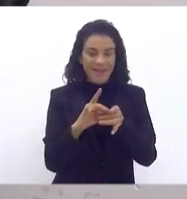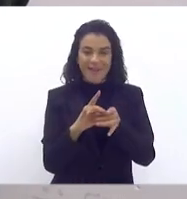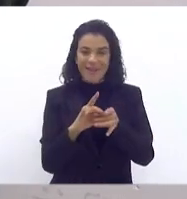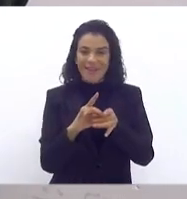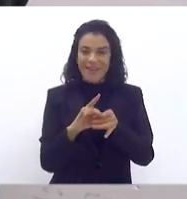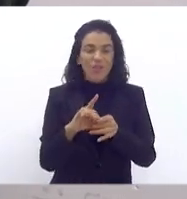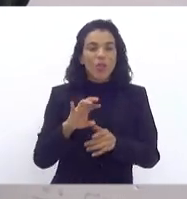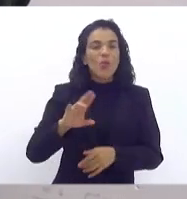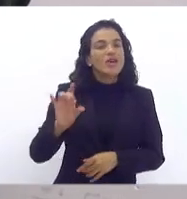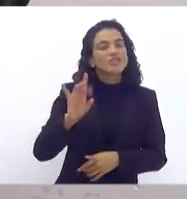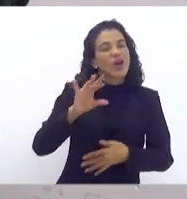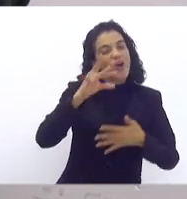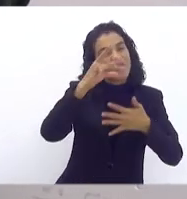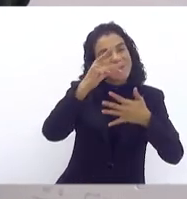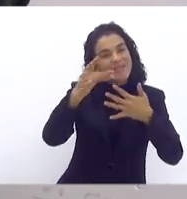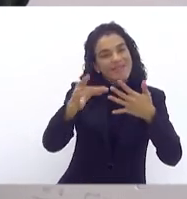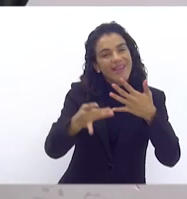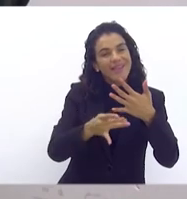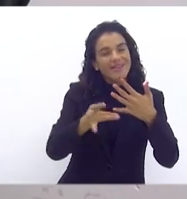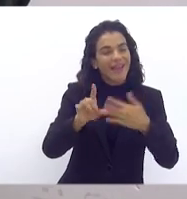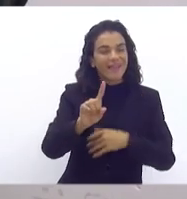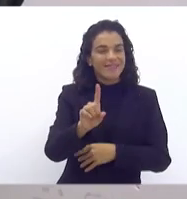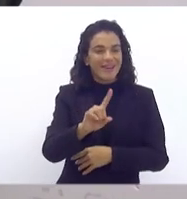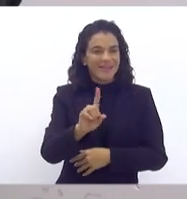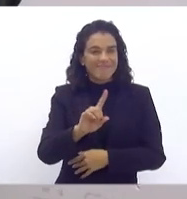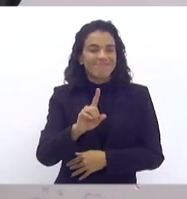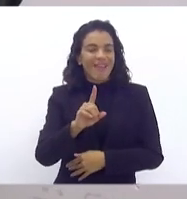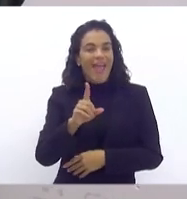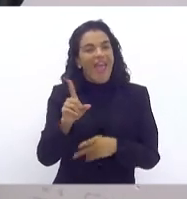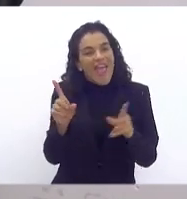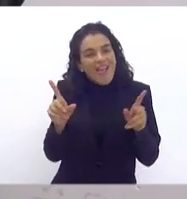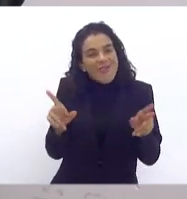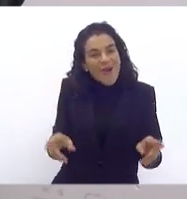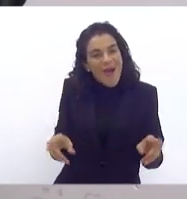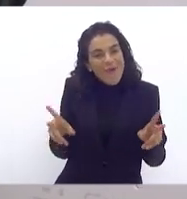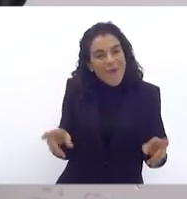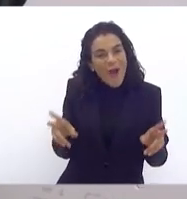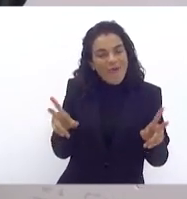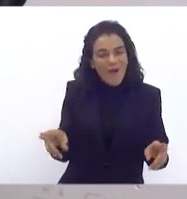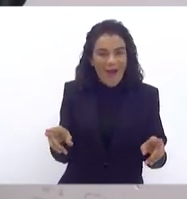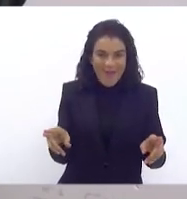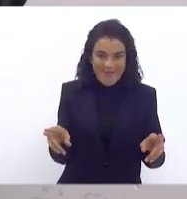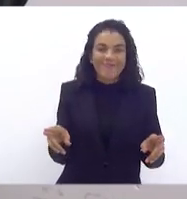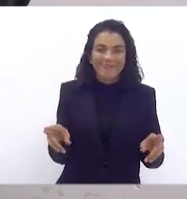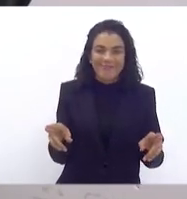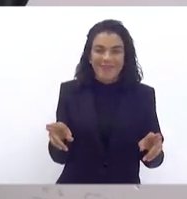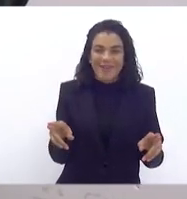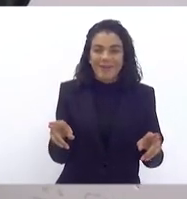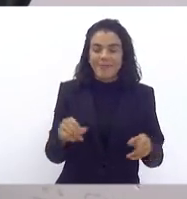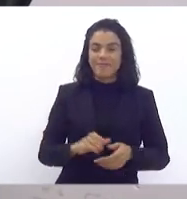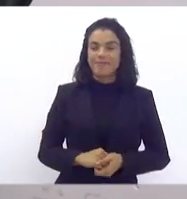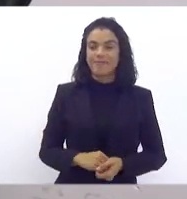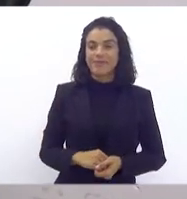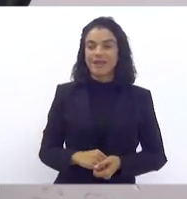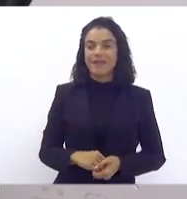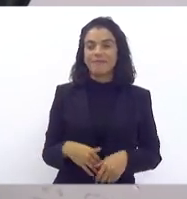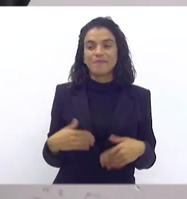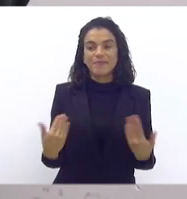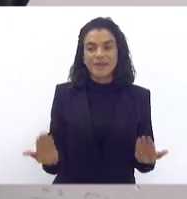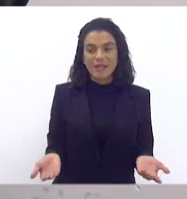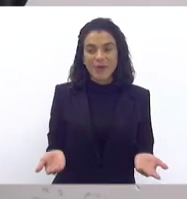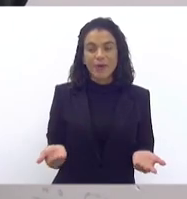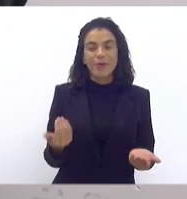um mero detalhe as situações que já foram expostas aqui de diferentes formas Então eu